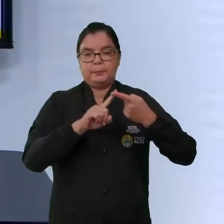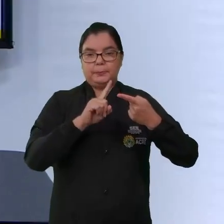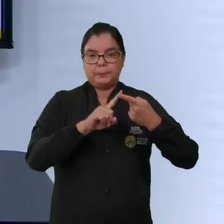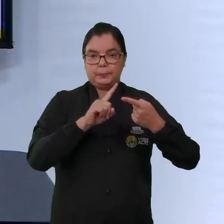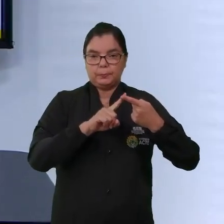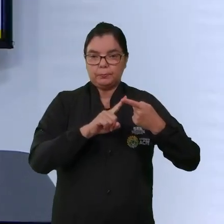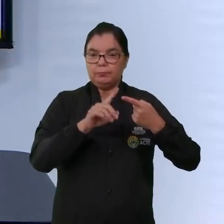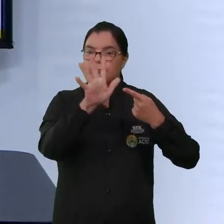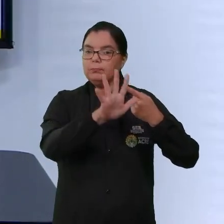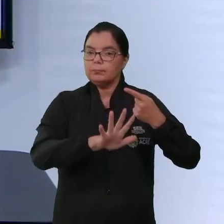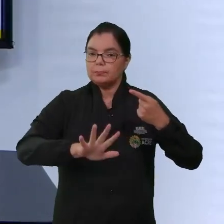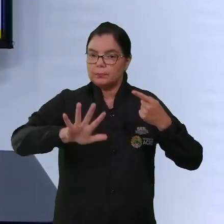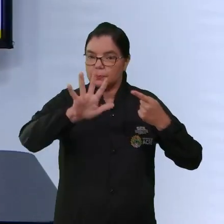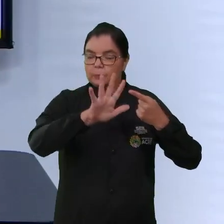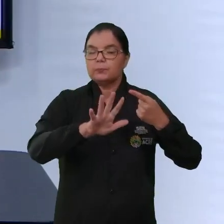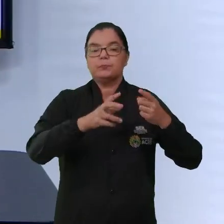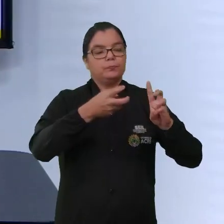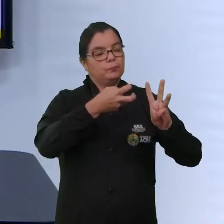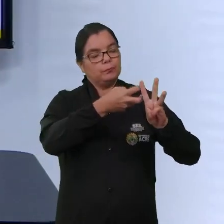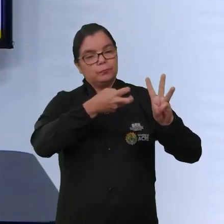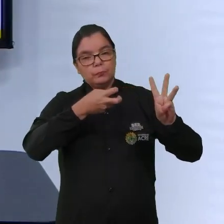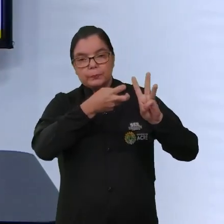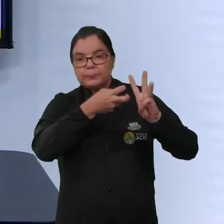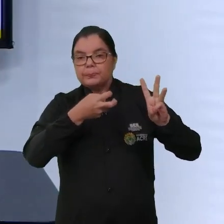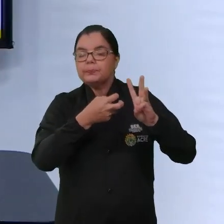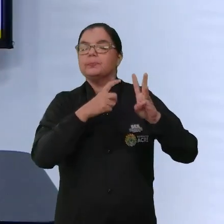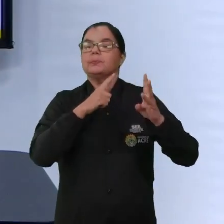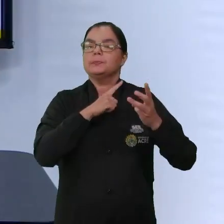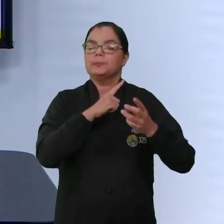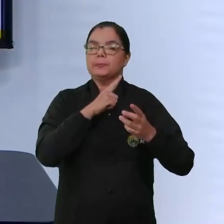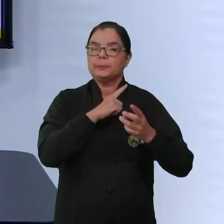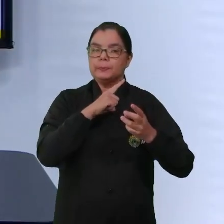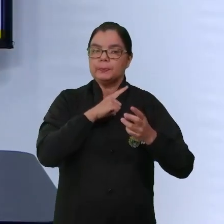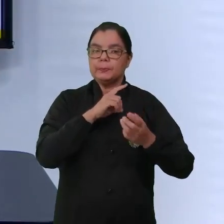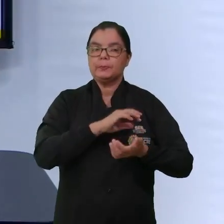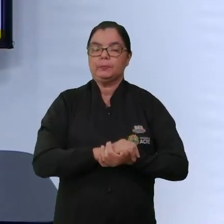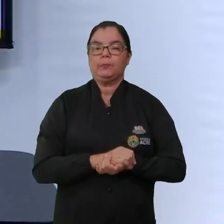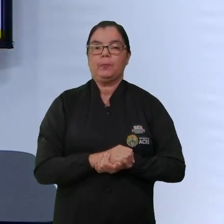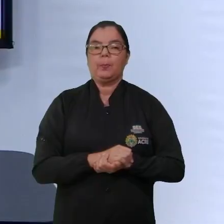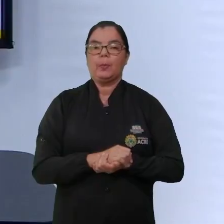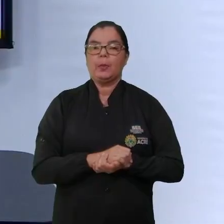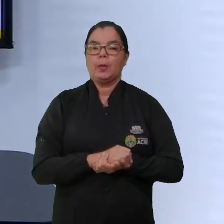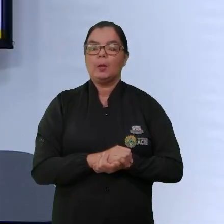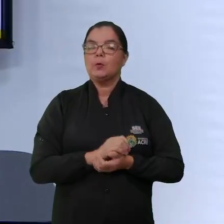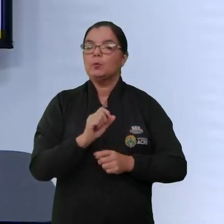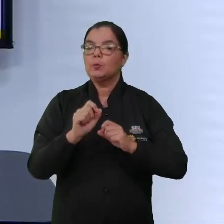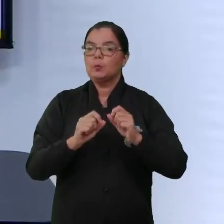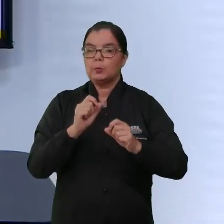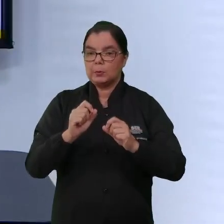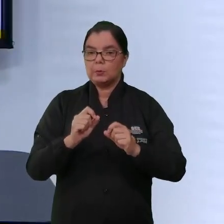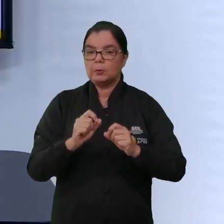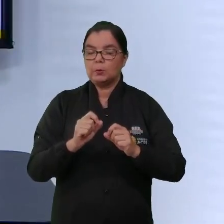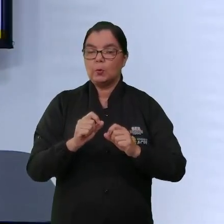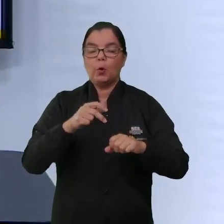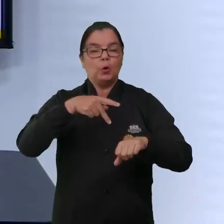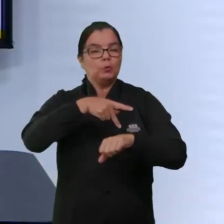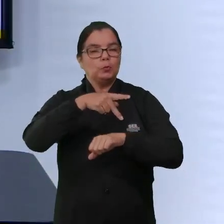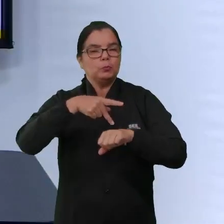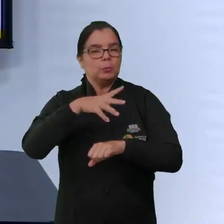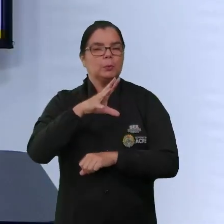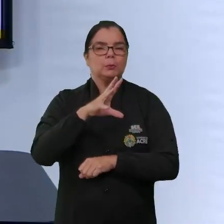fase nacionalista, indianista, em que eu tenho aí a questão da pátria, do